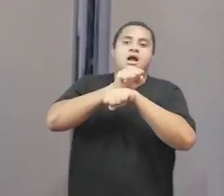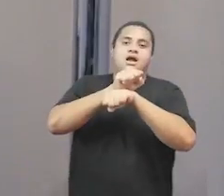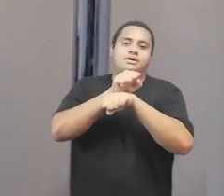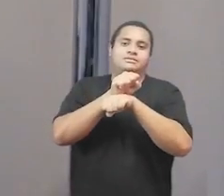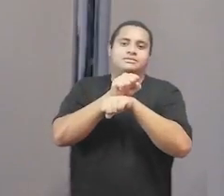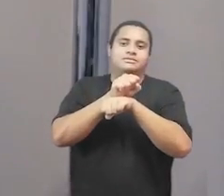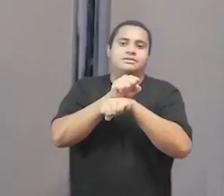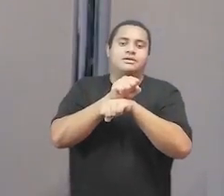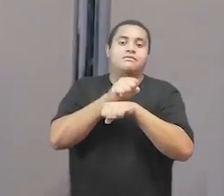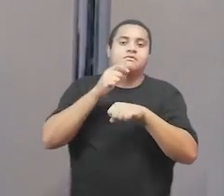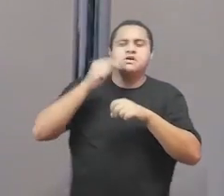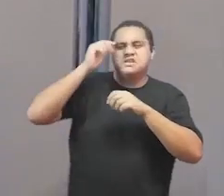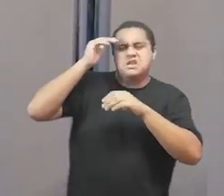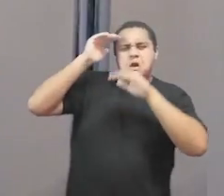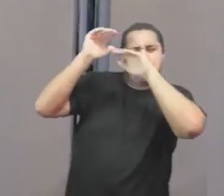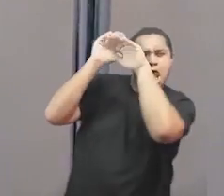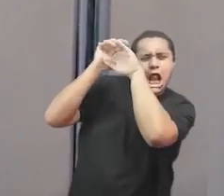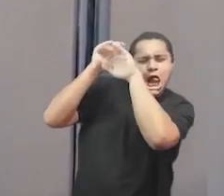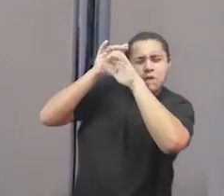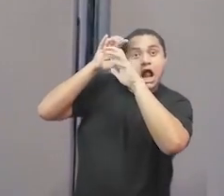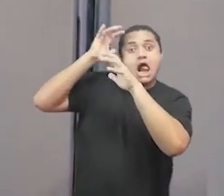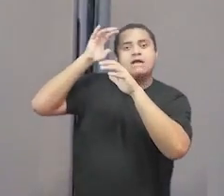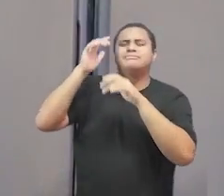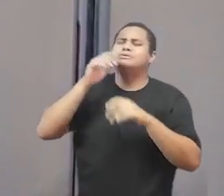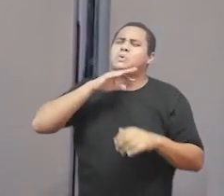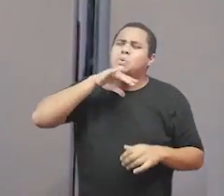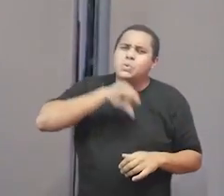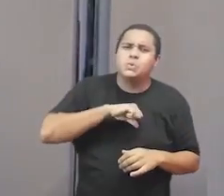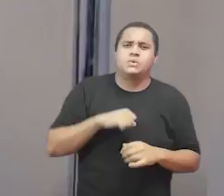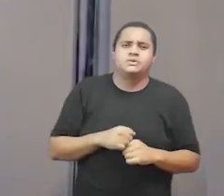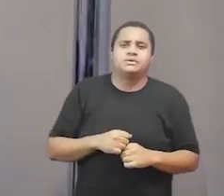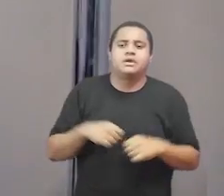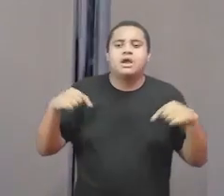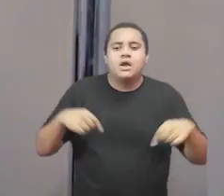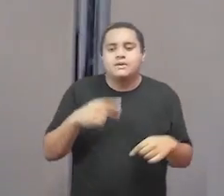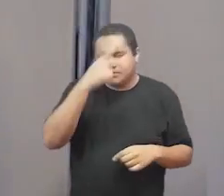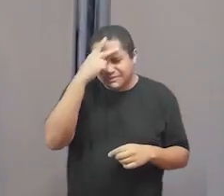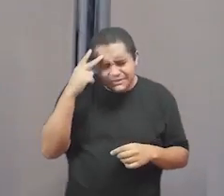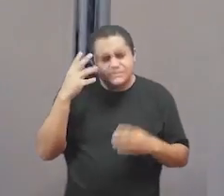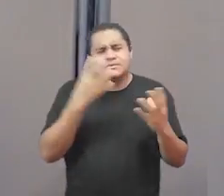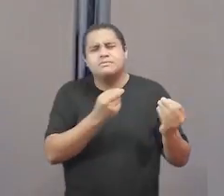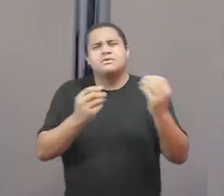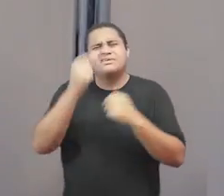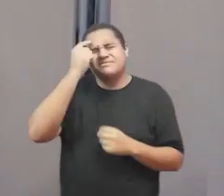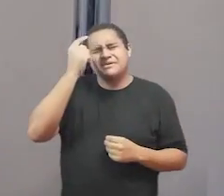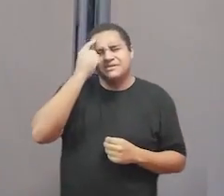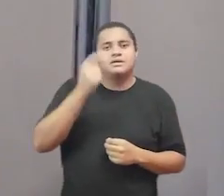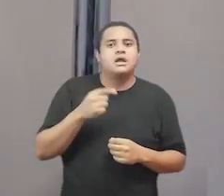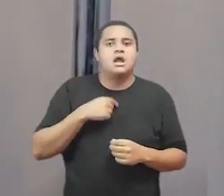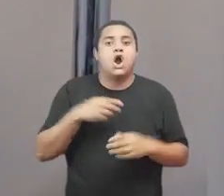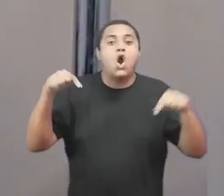de conhecimento, ele é prejudicial, e no mundo ocidental ficou muito batida essa coisa do